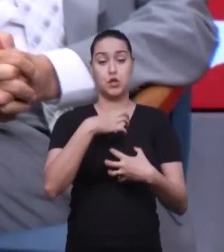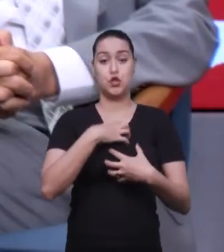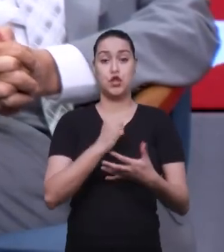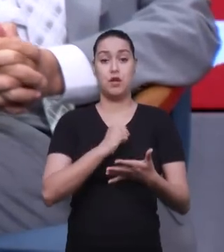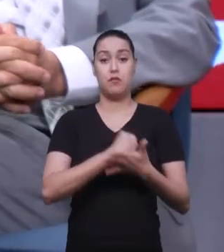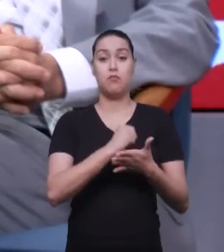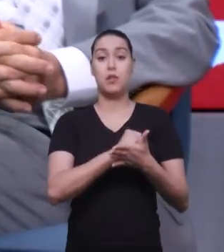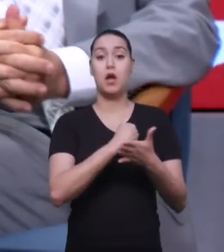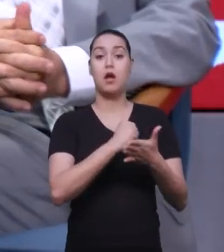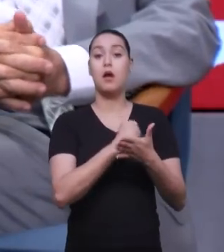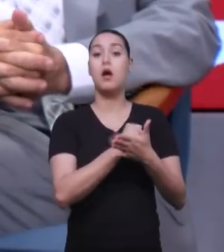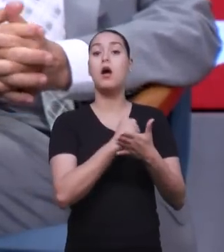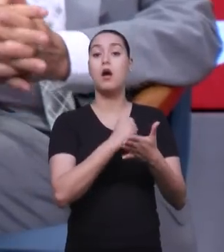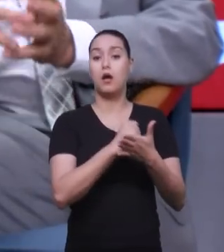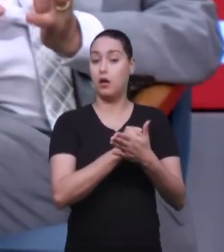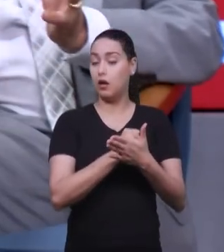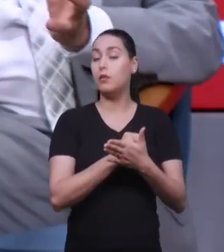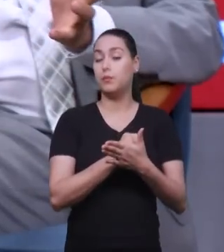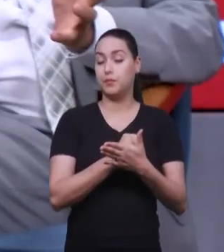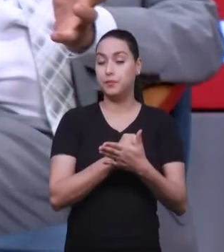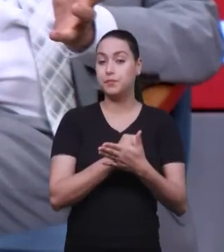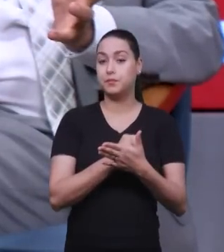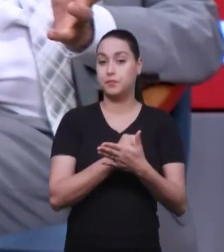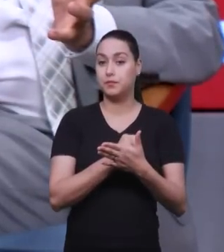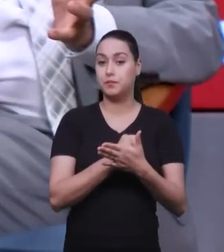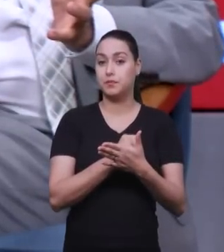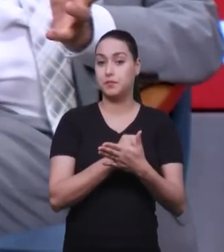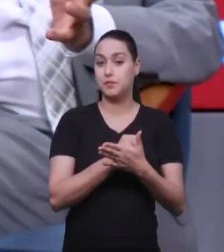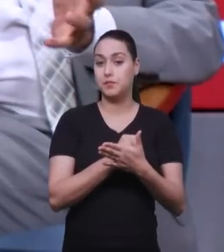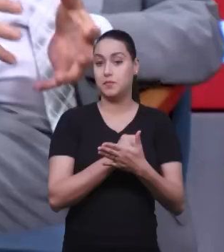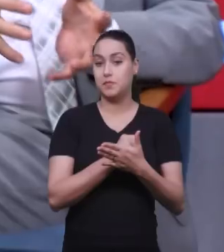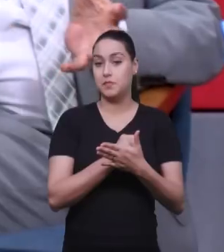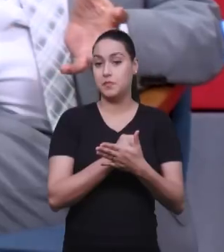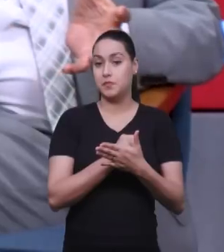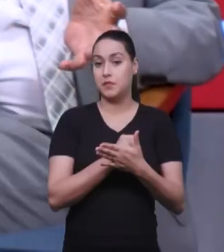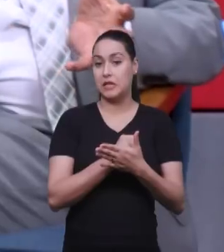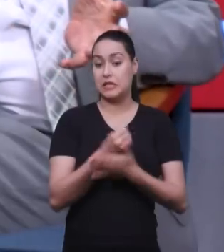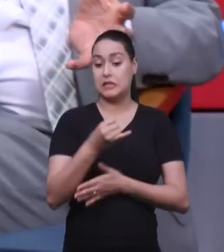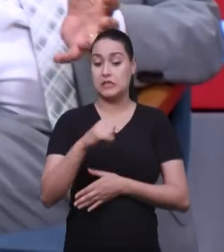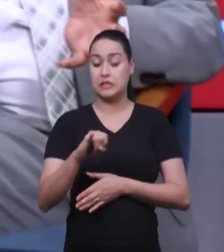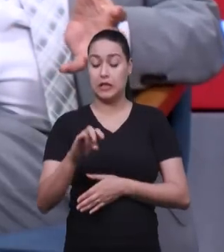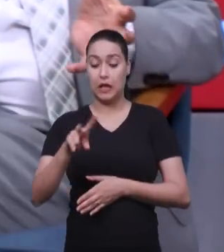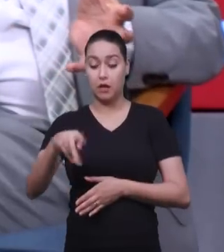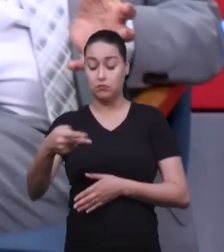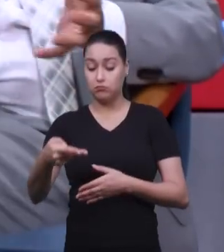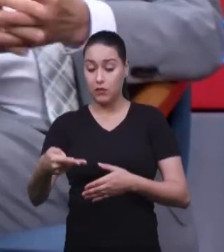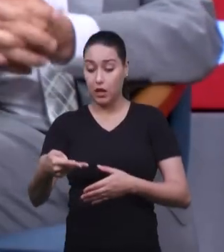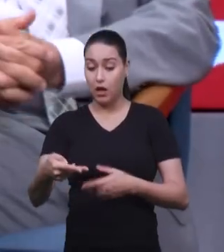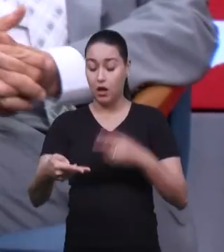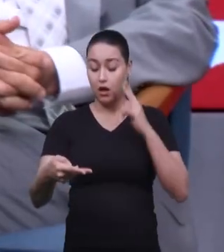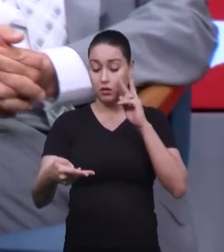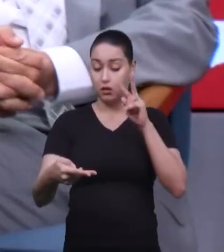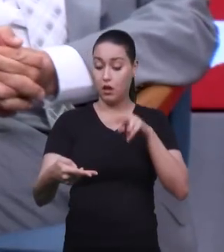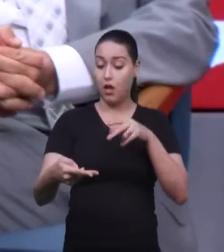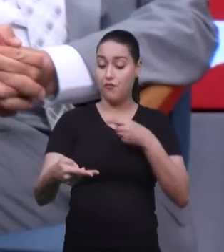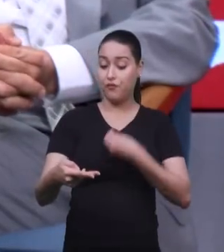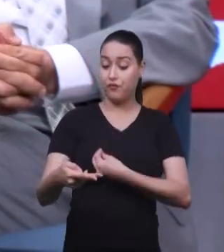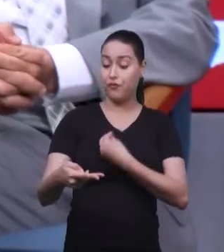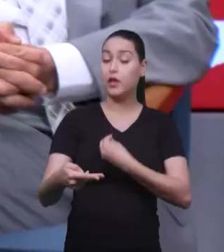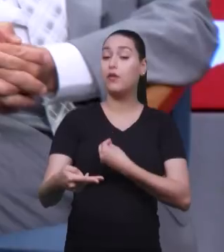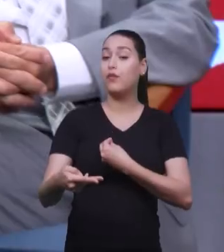avaliar os sinais vitais, ou seja, avaliar se o paciente estava